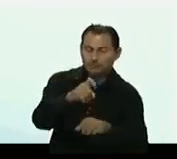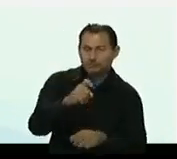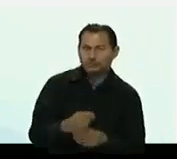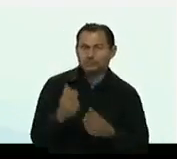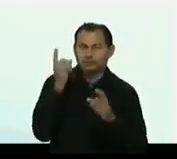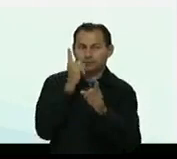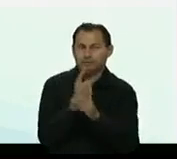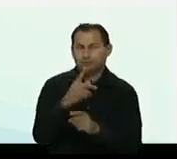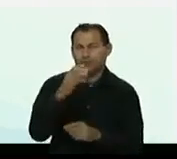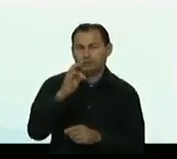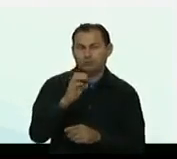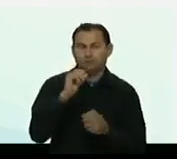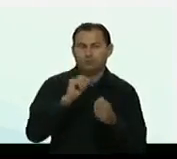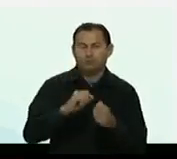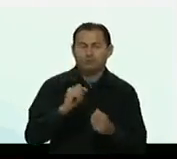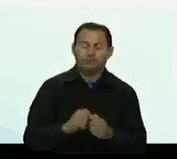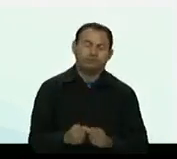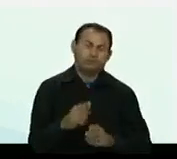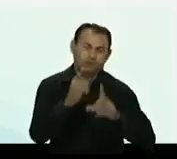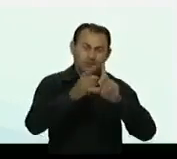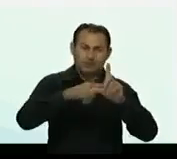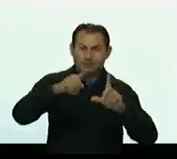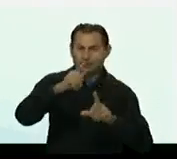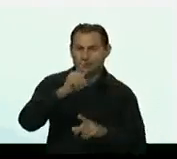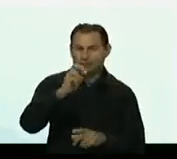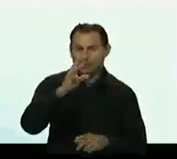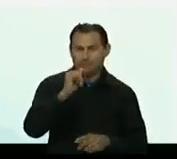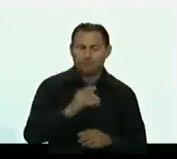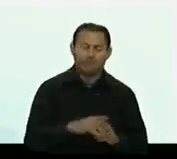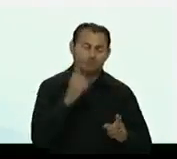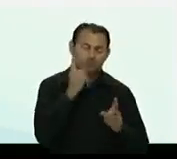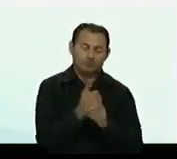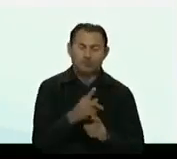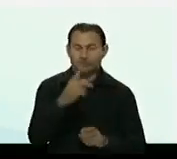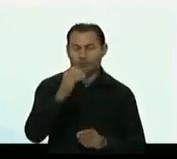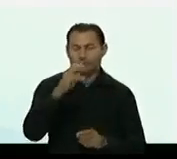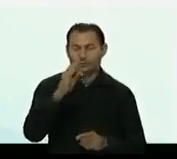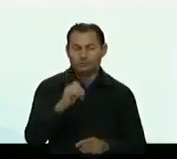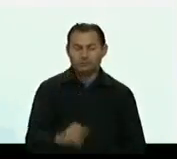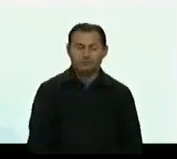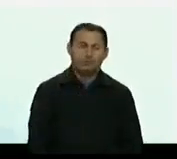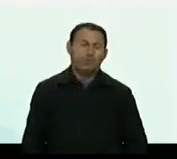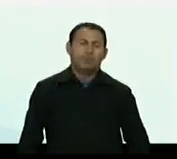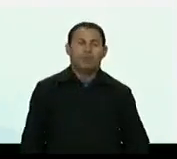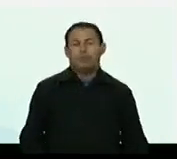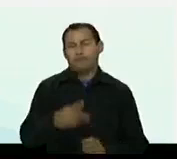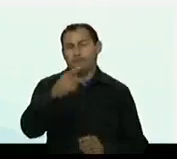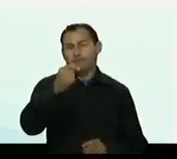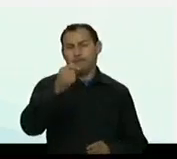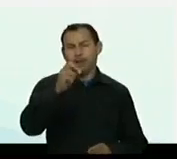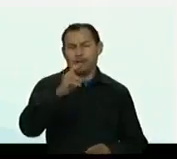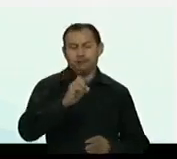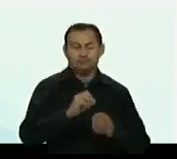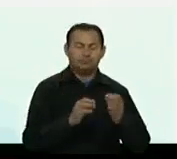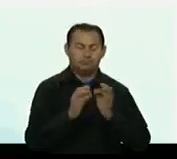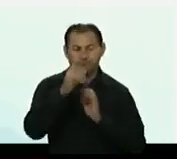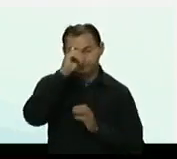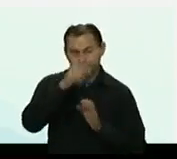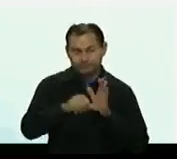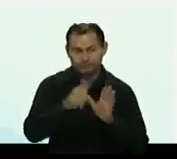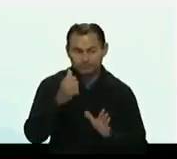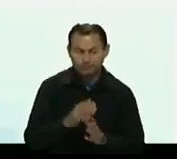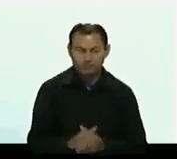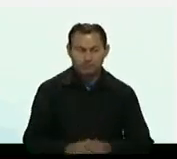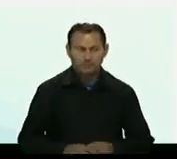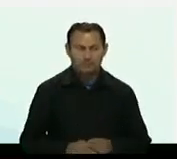esses pontos. Para fazer o gráfico, nós temos que encontrar os pares ordenados. Para a primeira função,